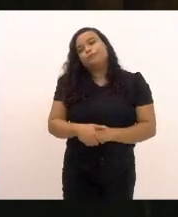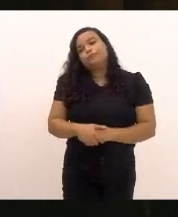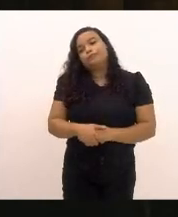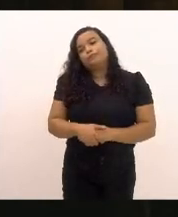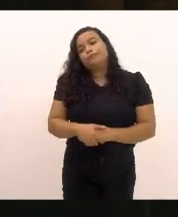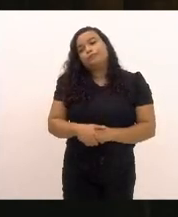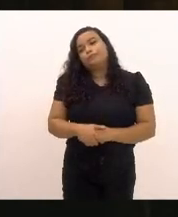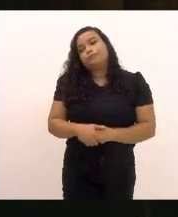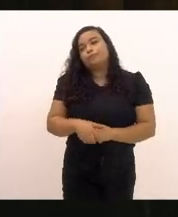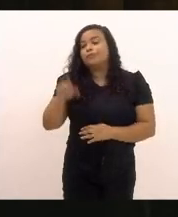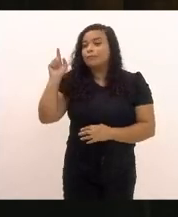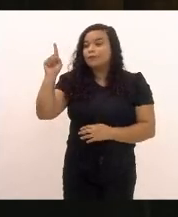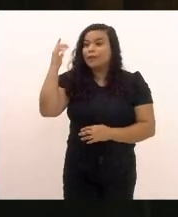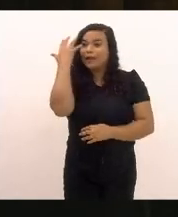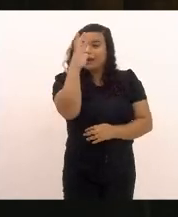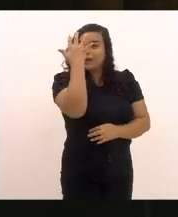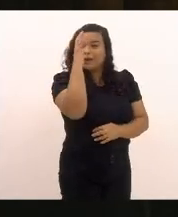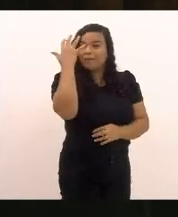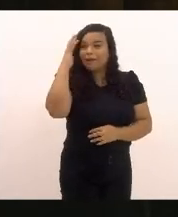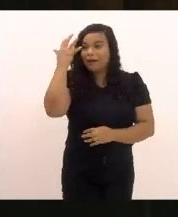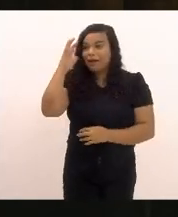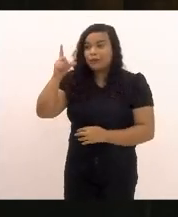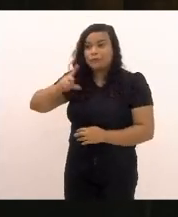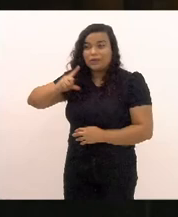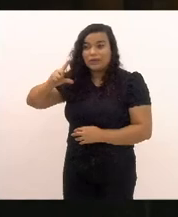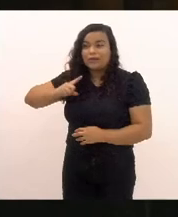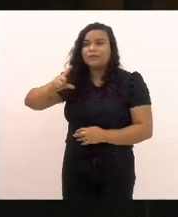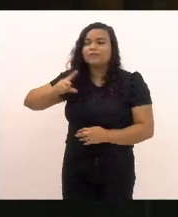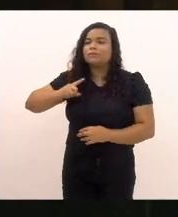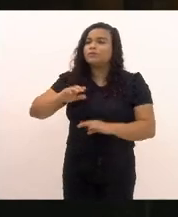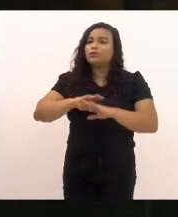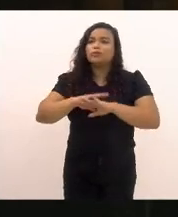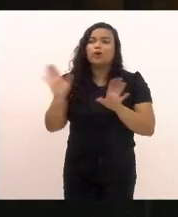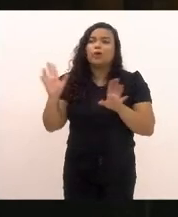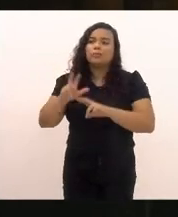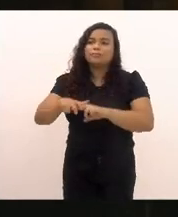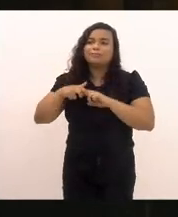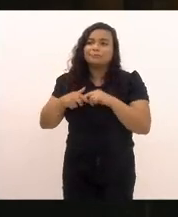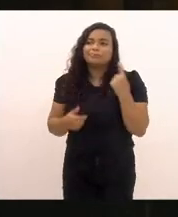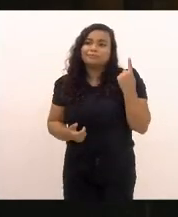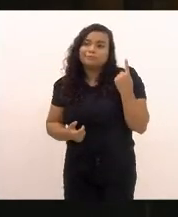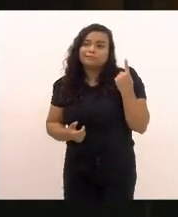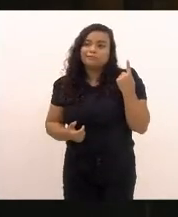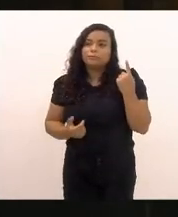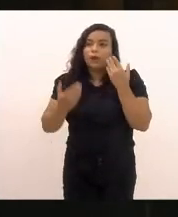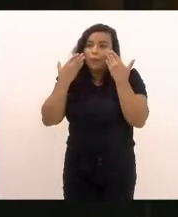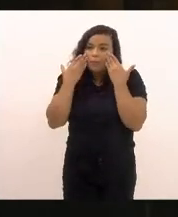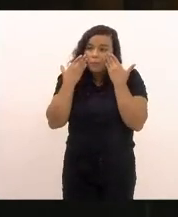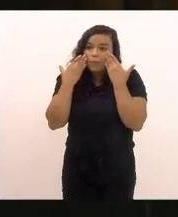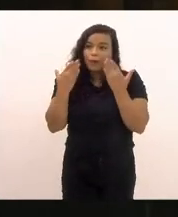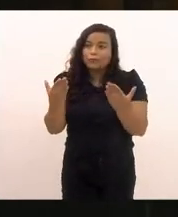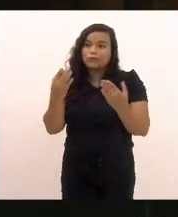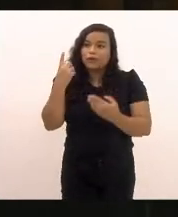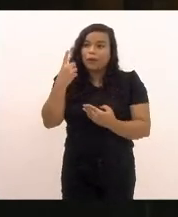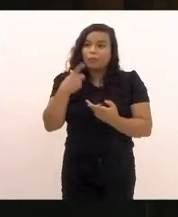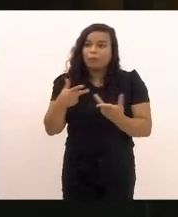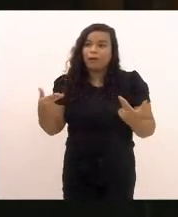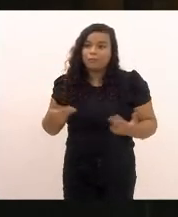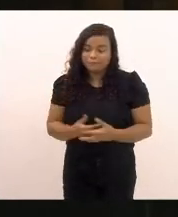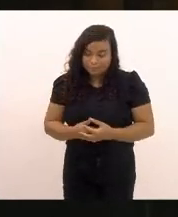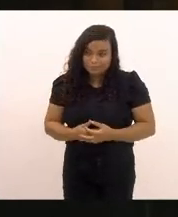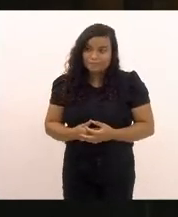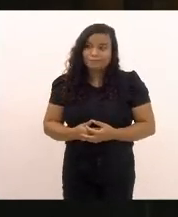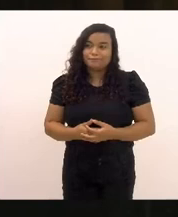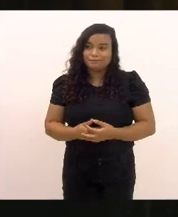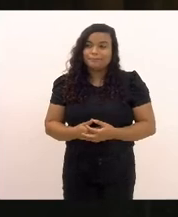que esse carnaval só serviu para demonstrar uma única coisa: